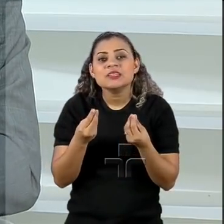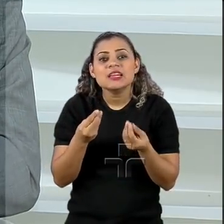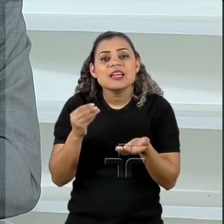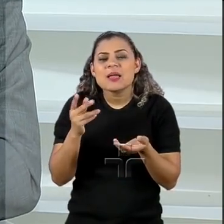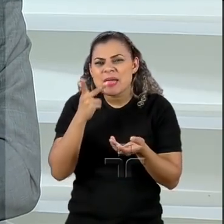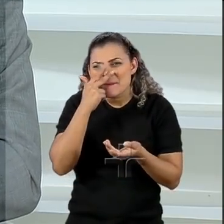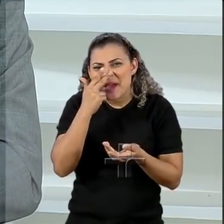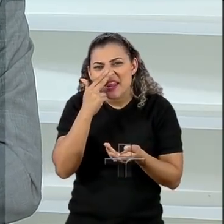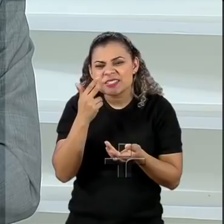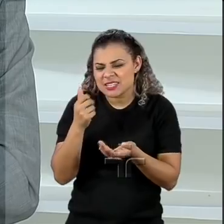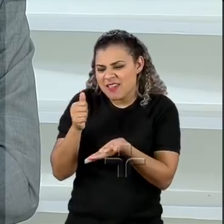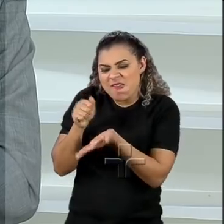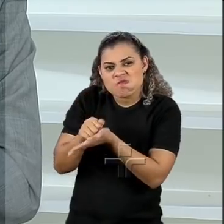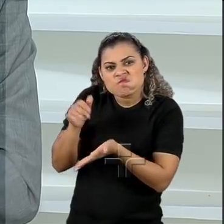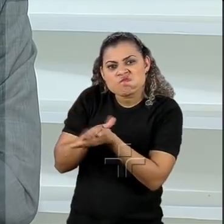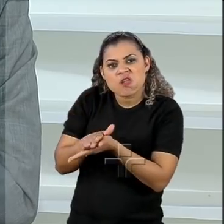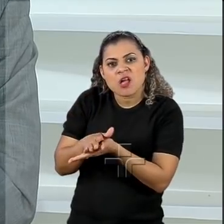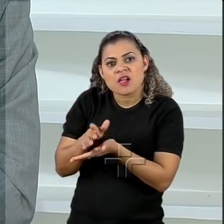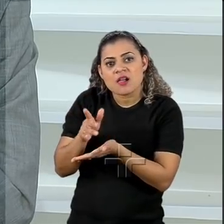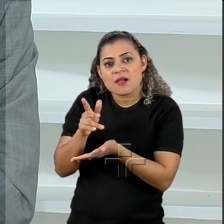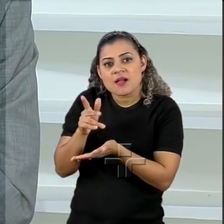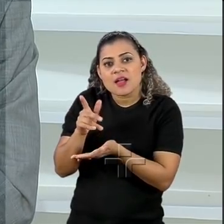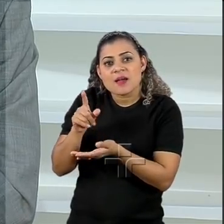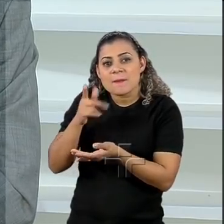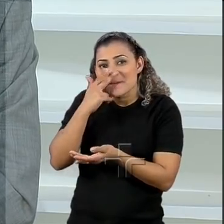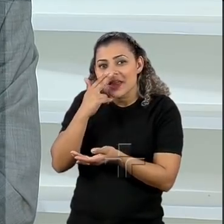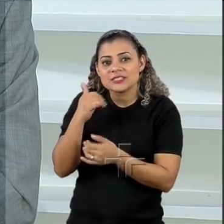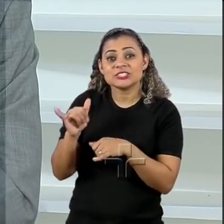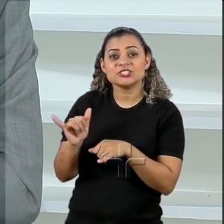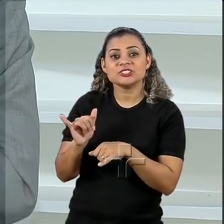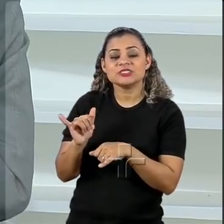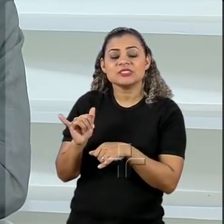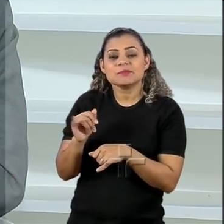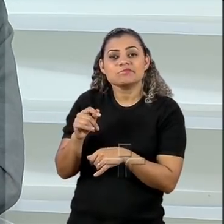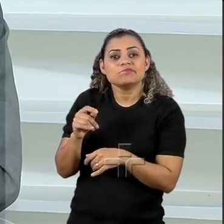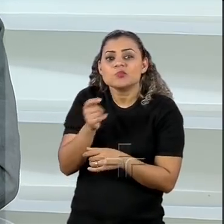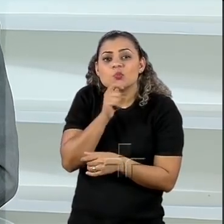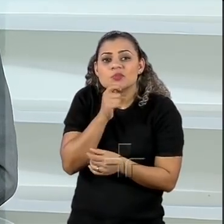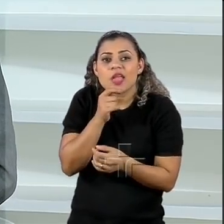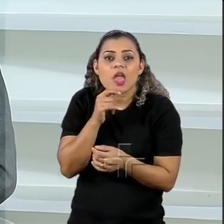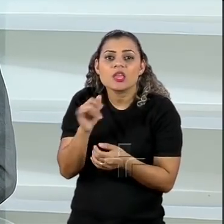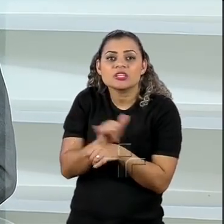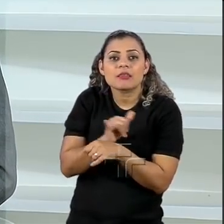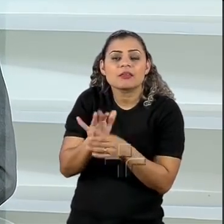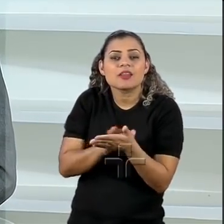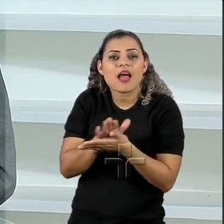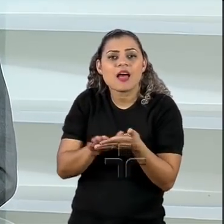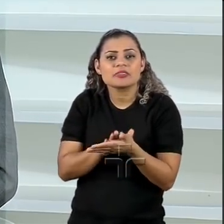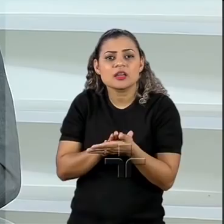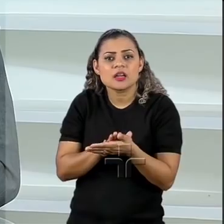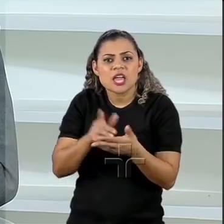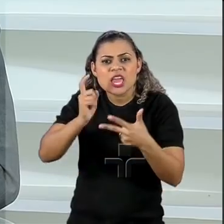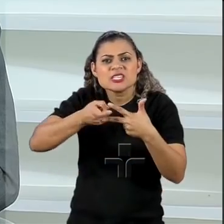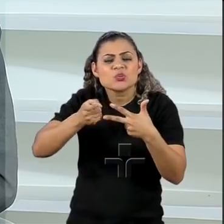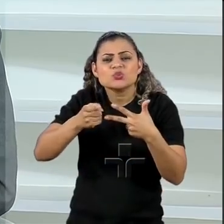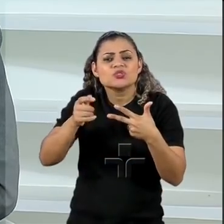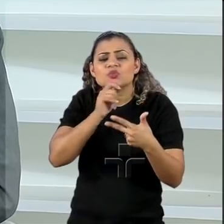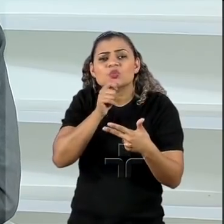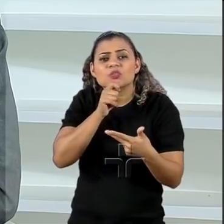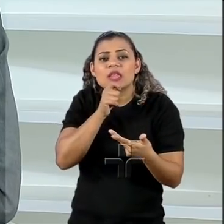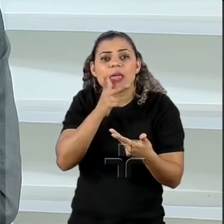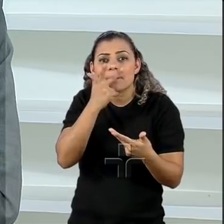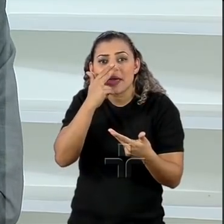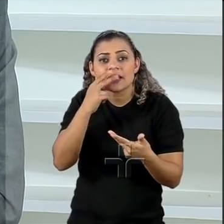na pena de privativa de liberdade alternativa a isso, e o Executivo sem capacidade ou sem